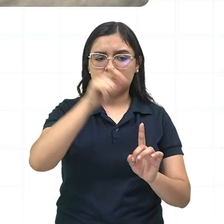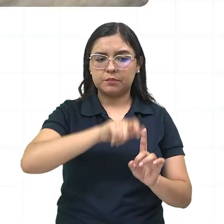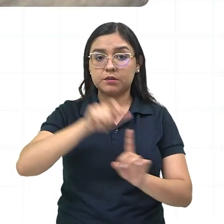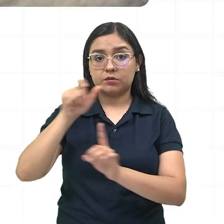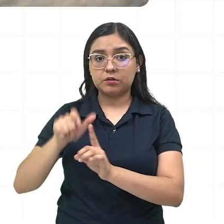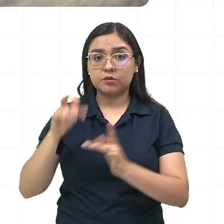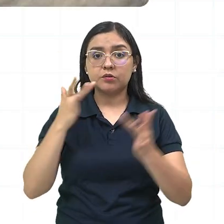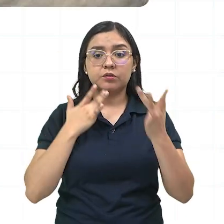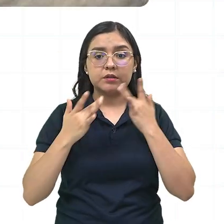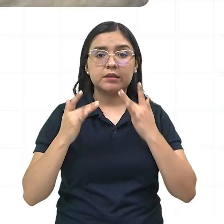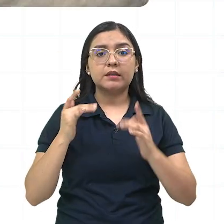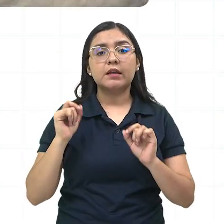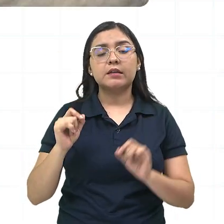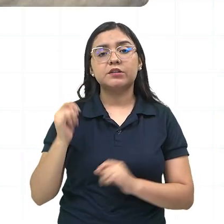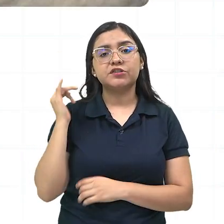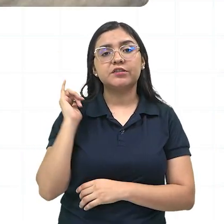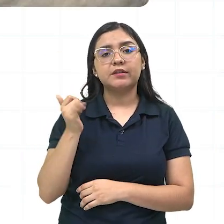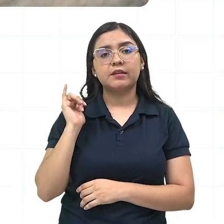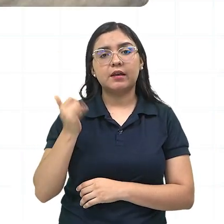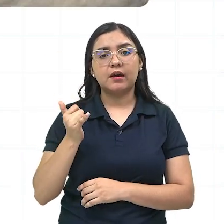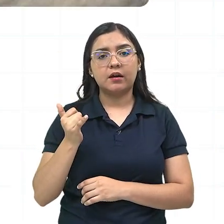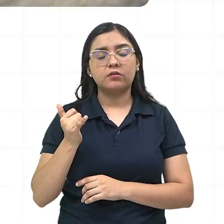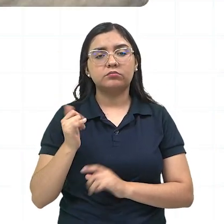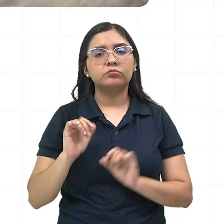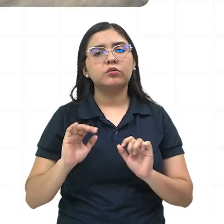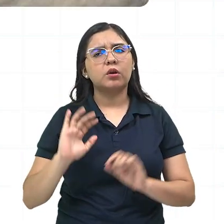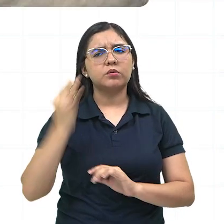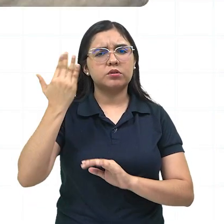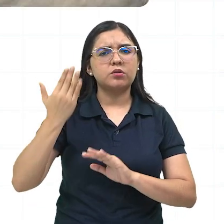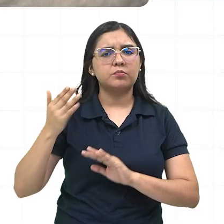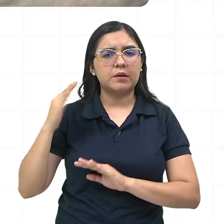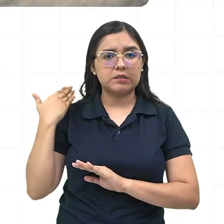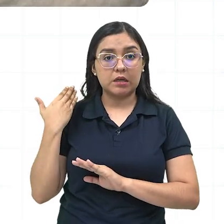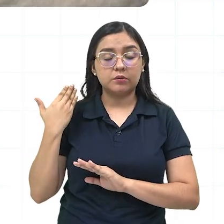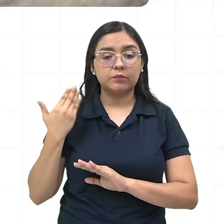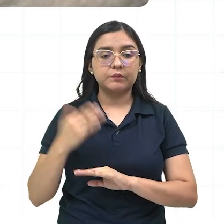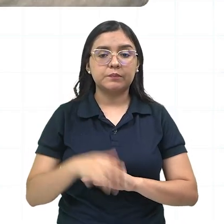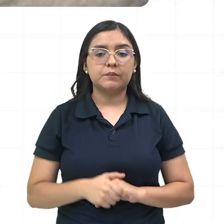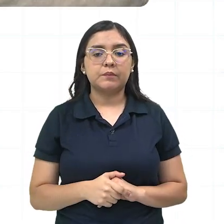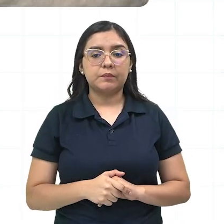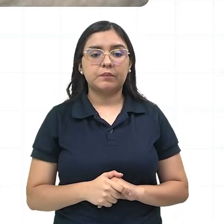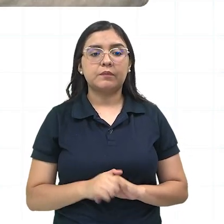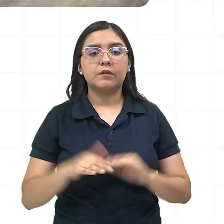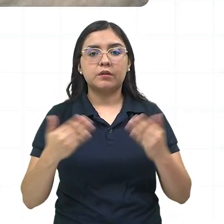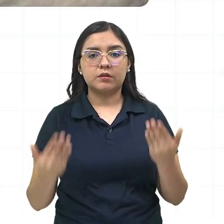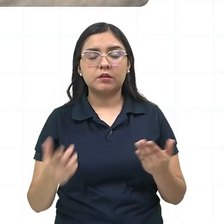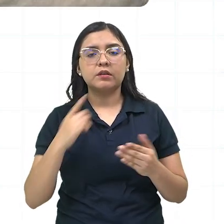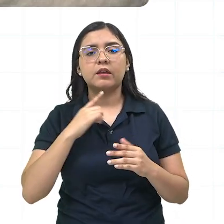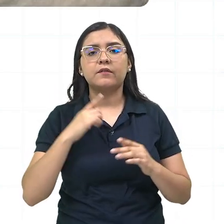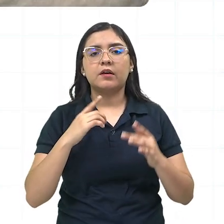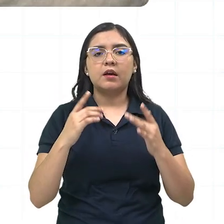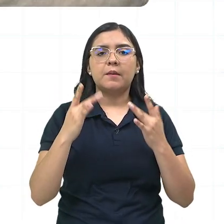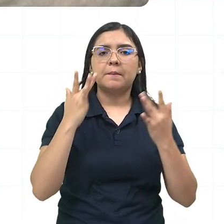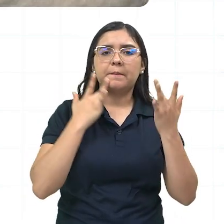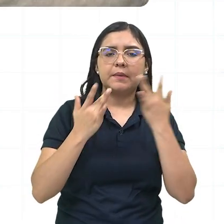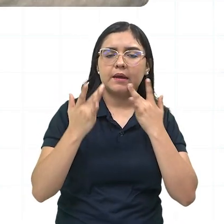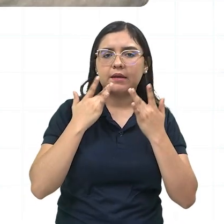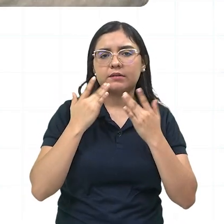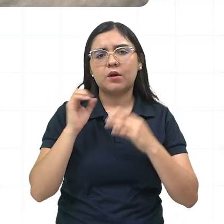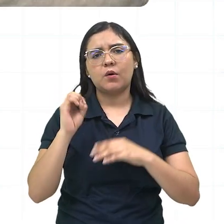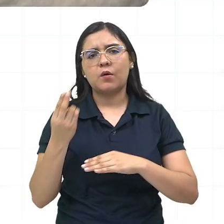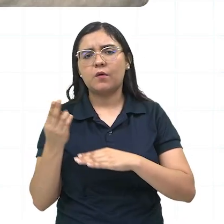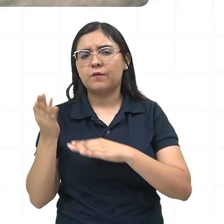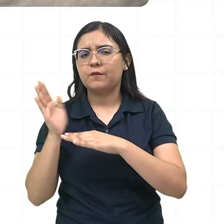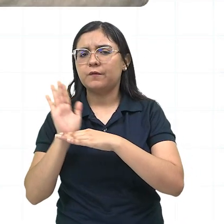uma peça narram um acontecimento passado. Quem nunca viu aquela peça, ou